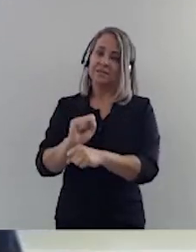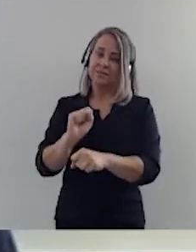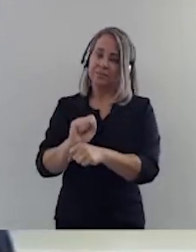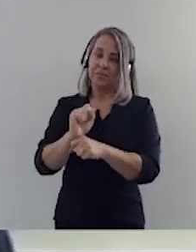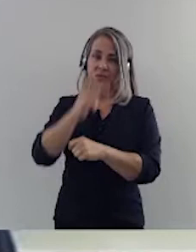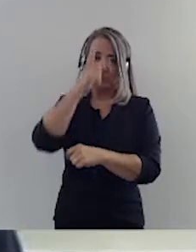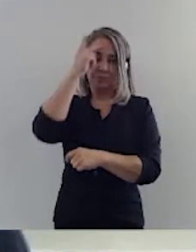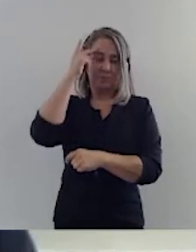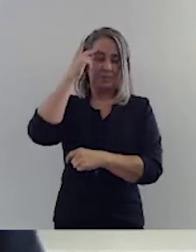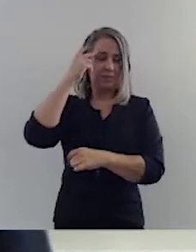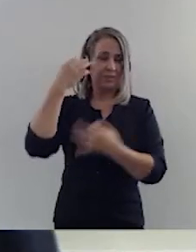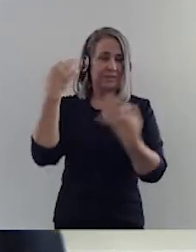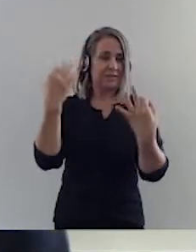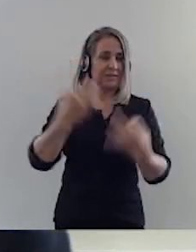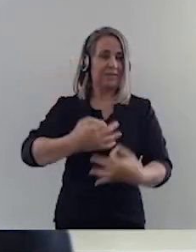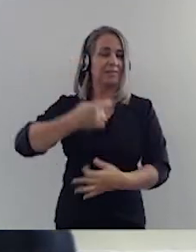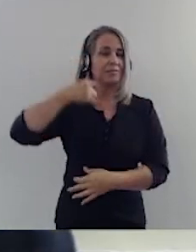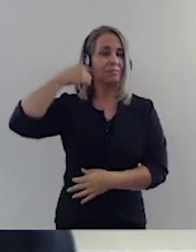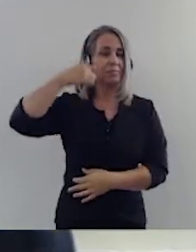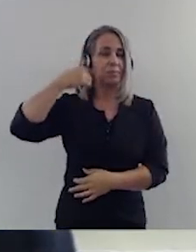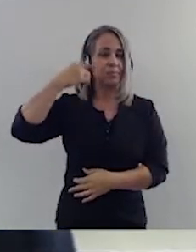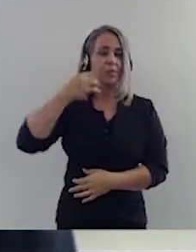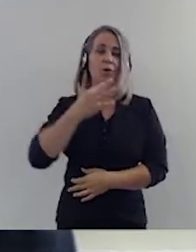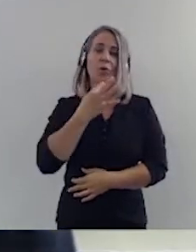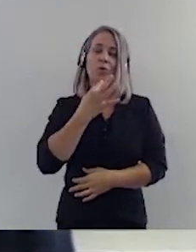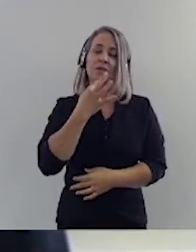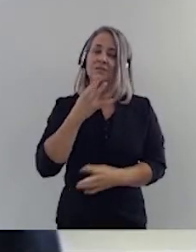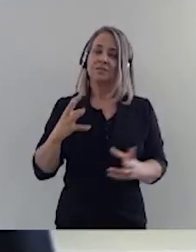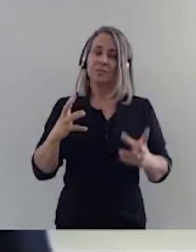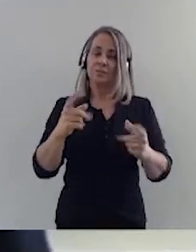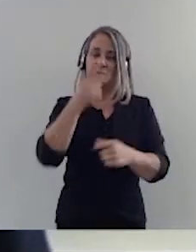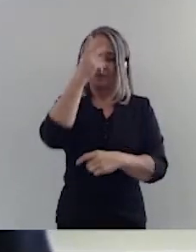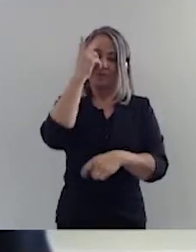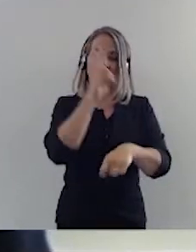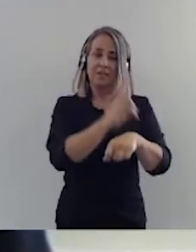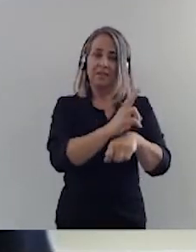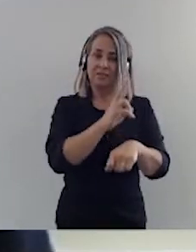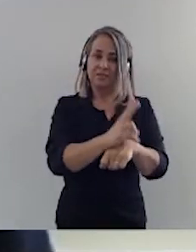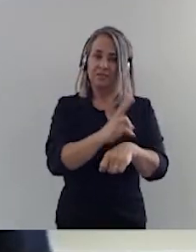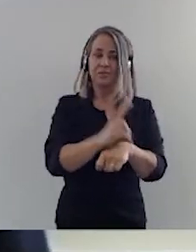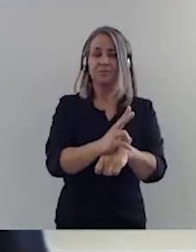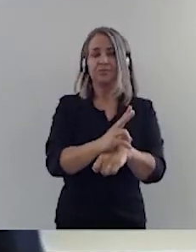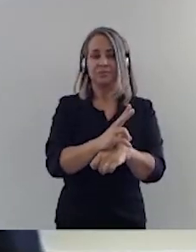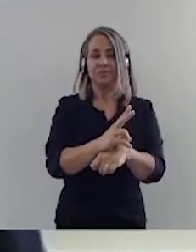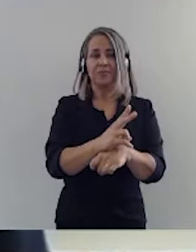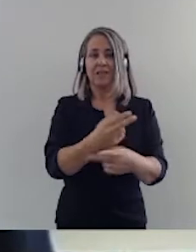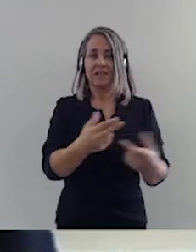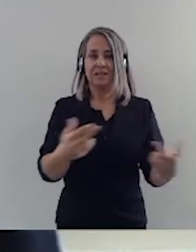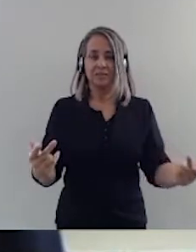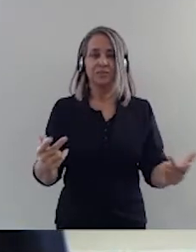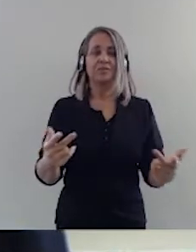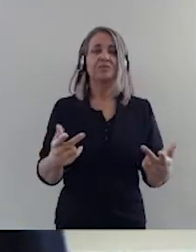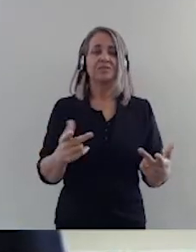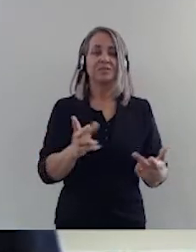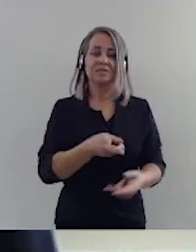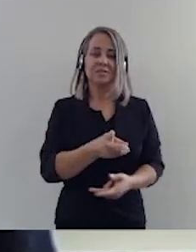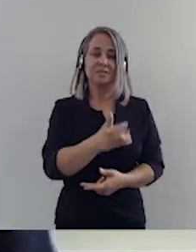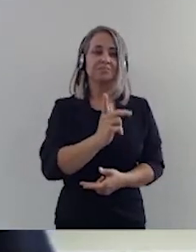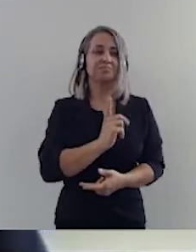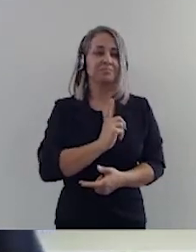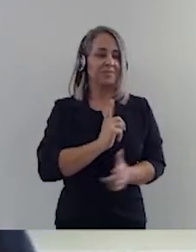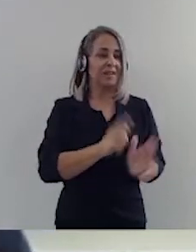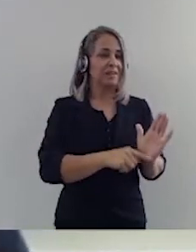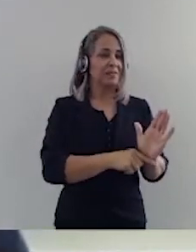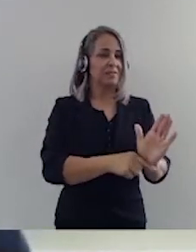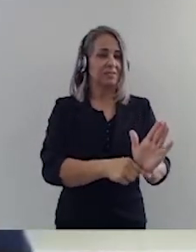excelente advogado. Combativo e reconhecido como defensor nas causas que patrocinou e patrocina,